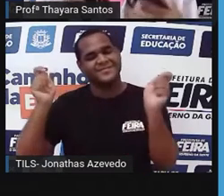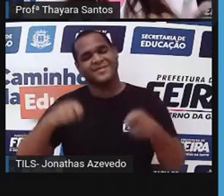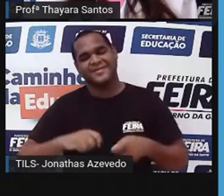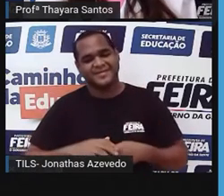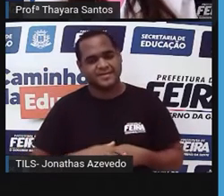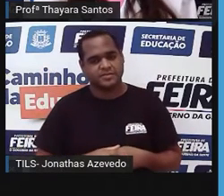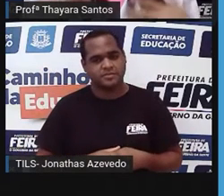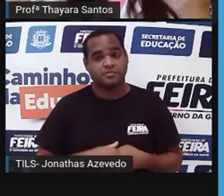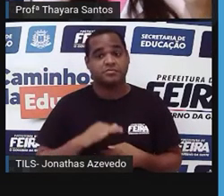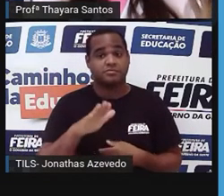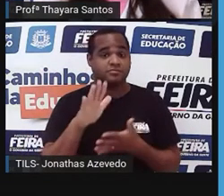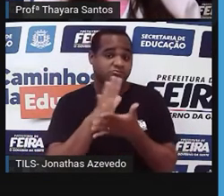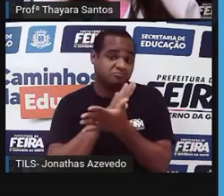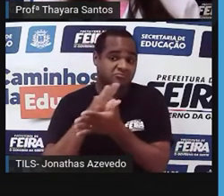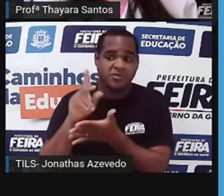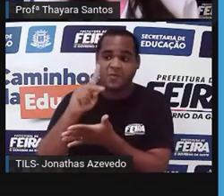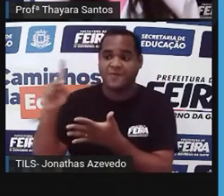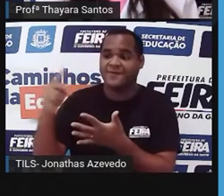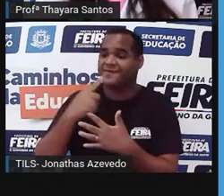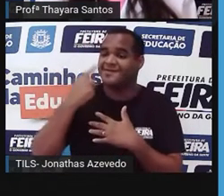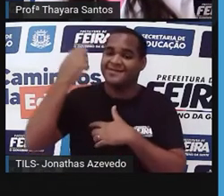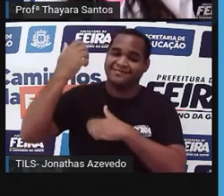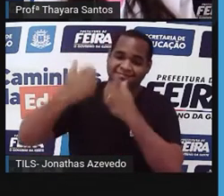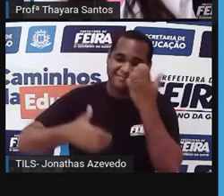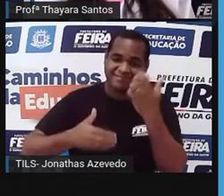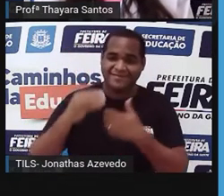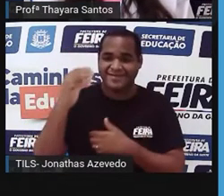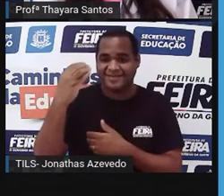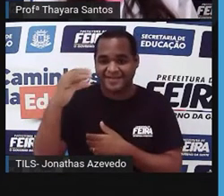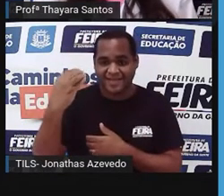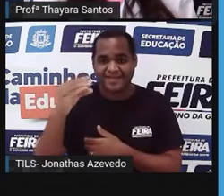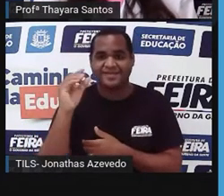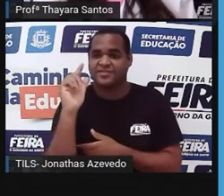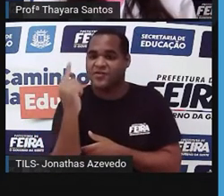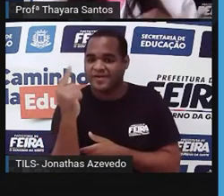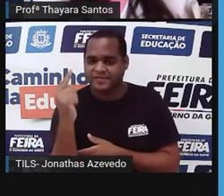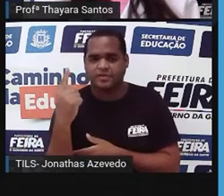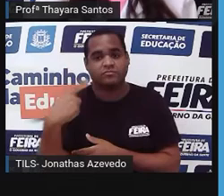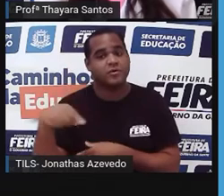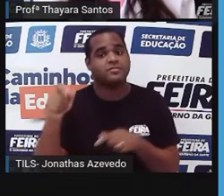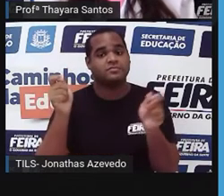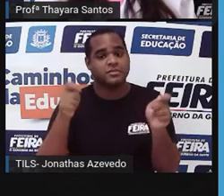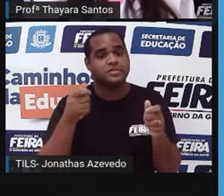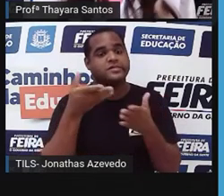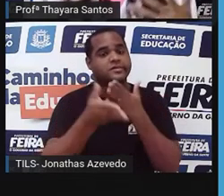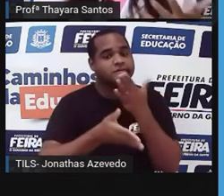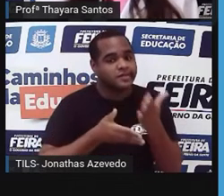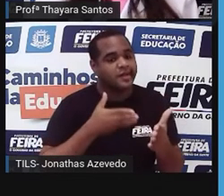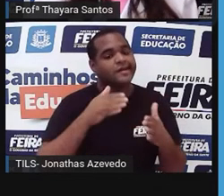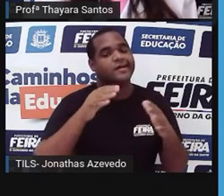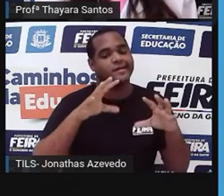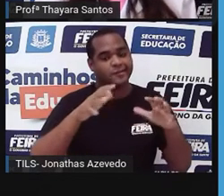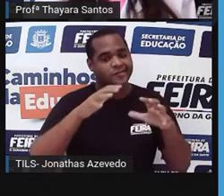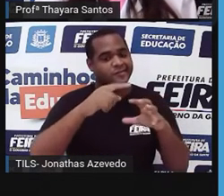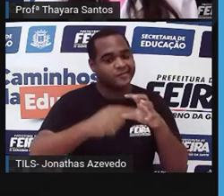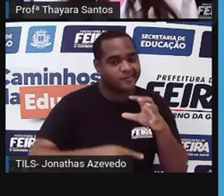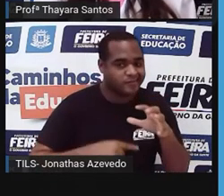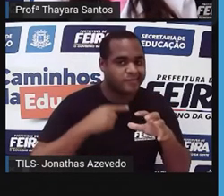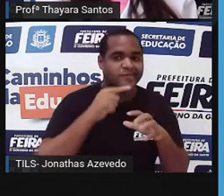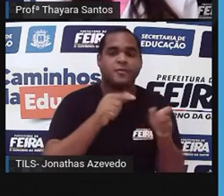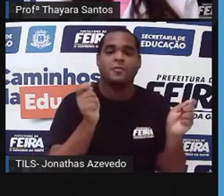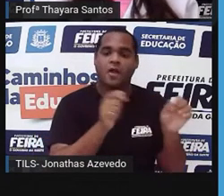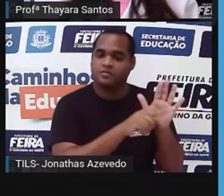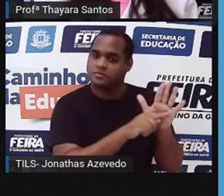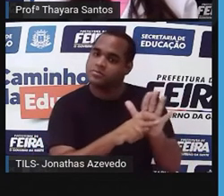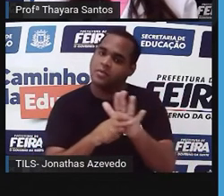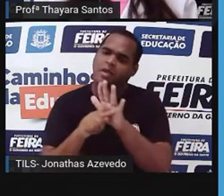vezes fica escutando os professores falarem, principalmente ciências e geografia, falarem: ah, a gente tem que cuidar do meio ambiente, tem que cuidar do meio ambiente. Não é